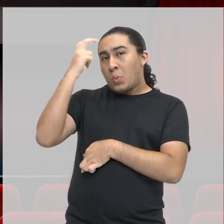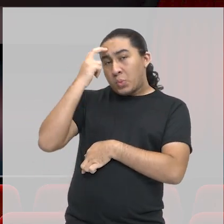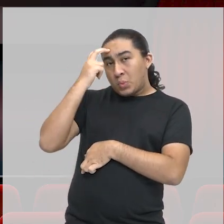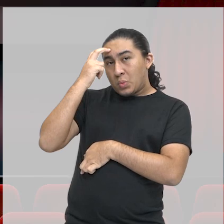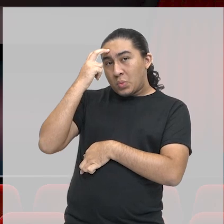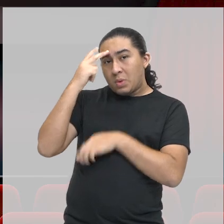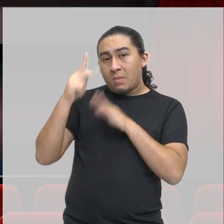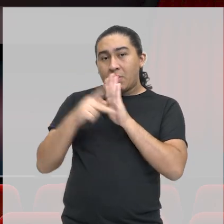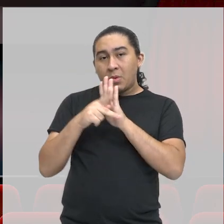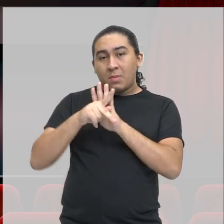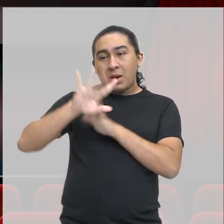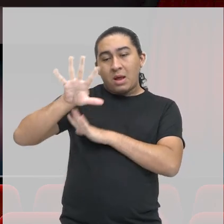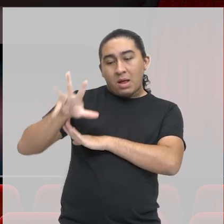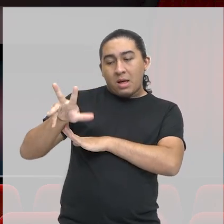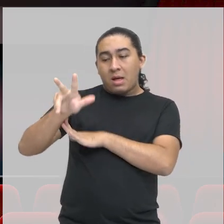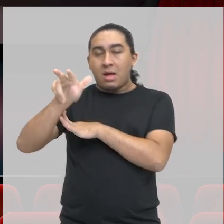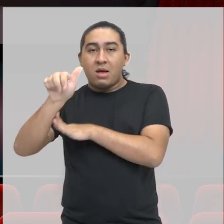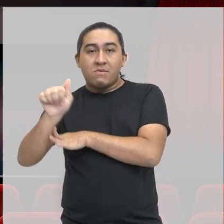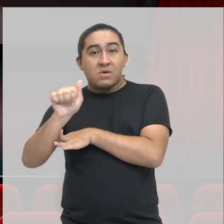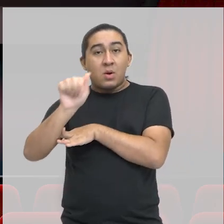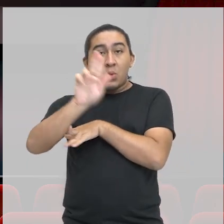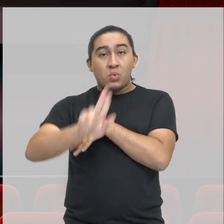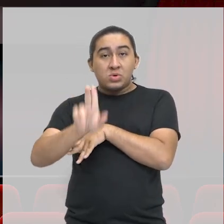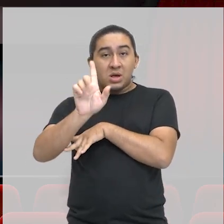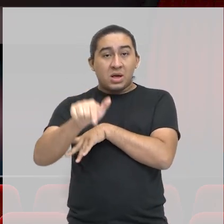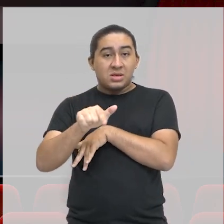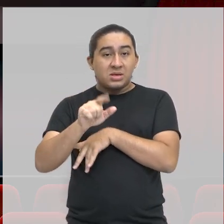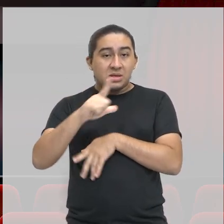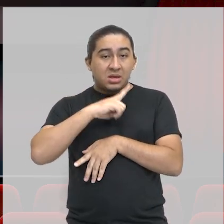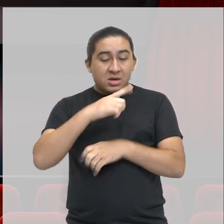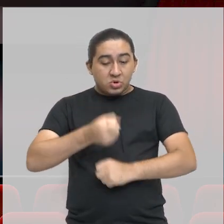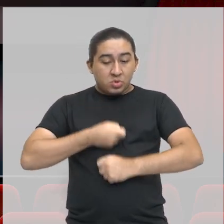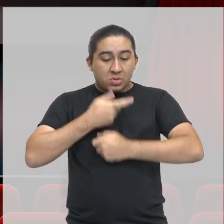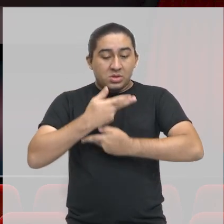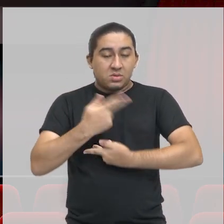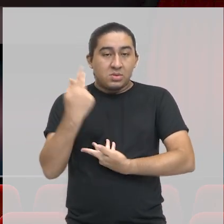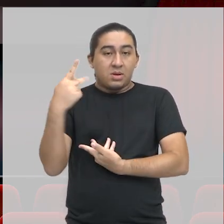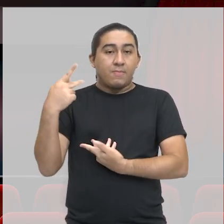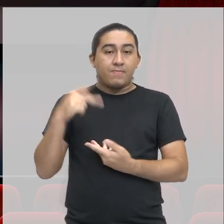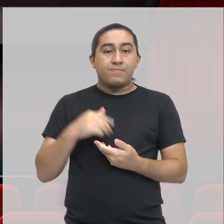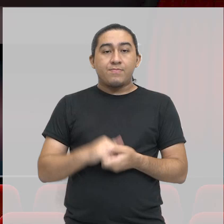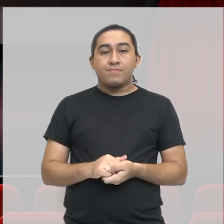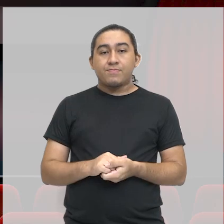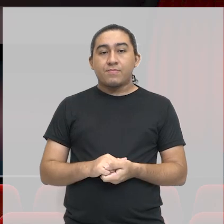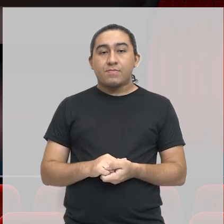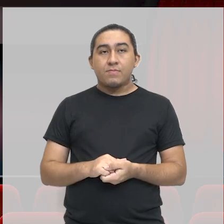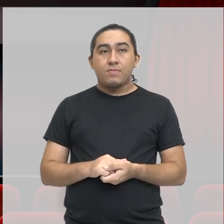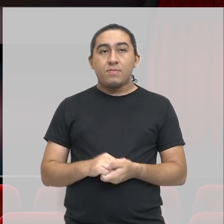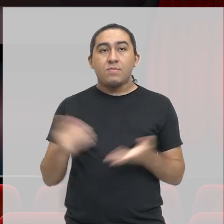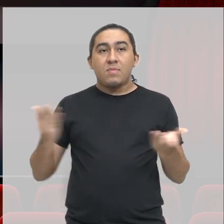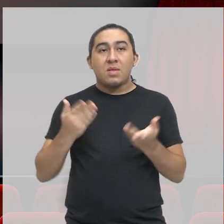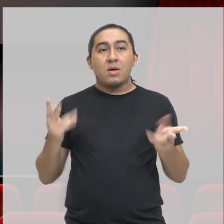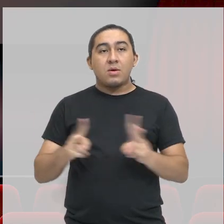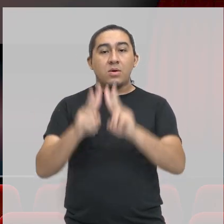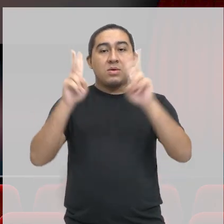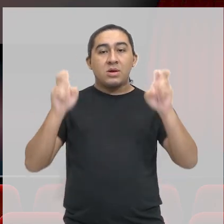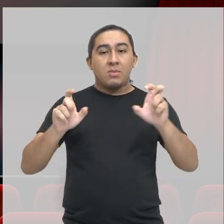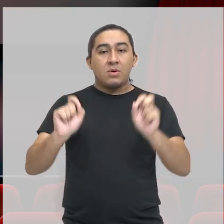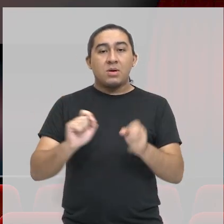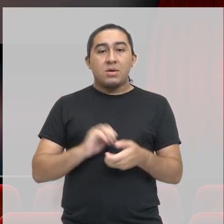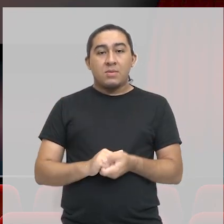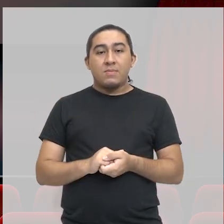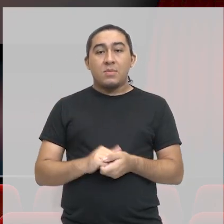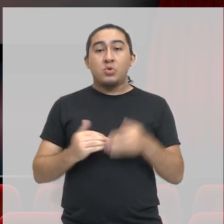também, que utilizam essa dramatização aí nos seus rituais. Agora nós vamos falar sobre a linguagem